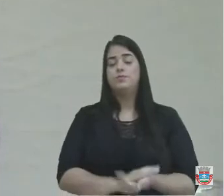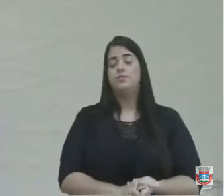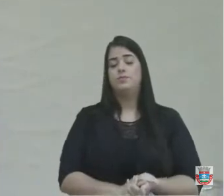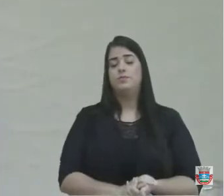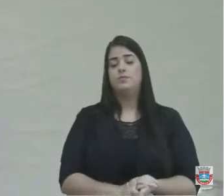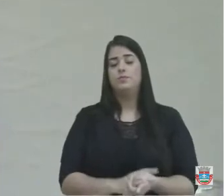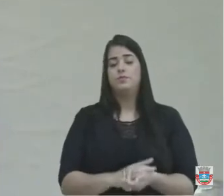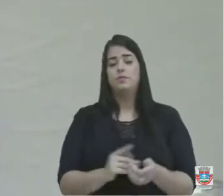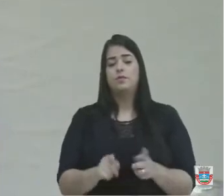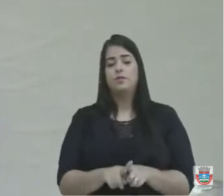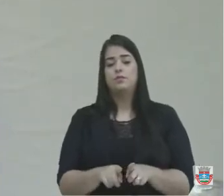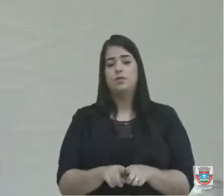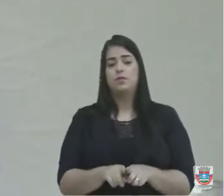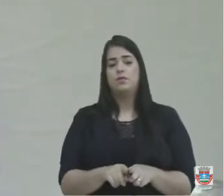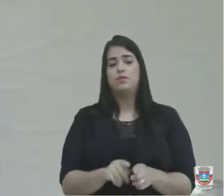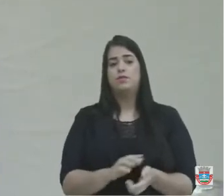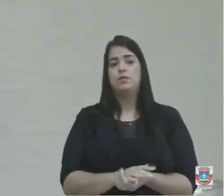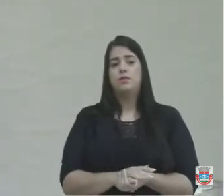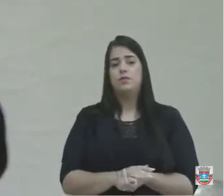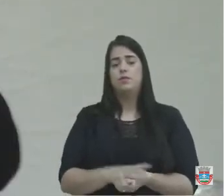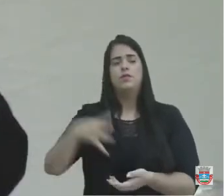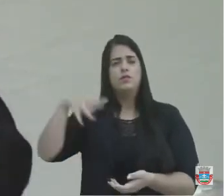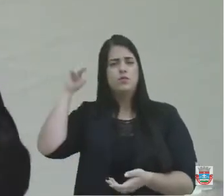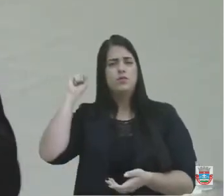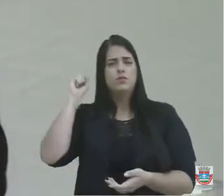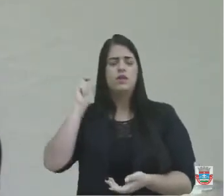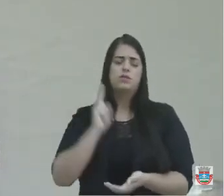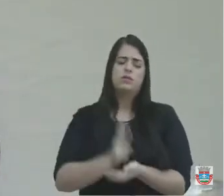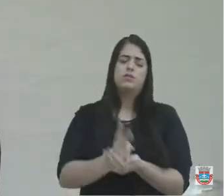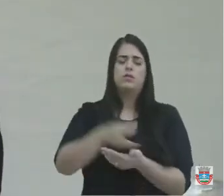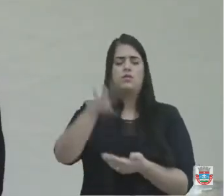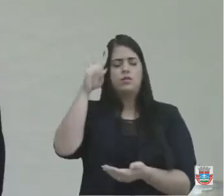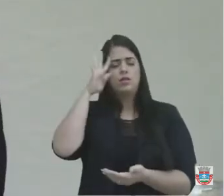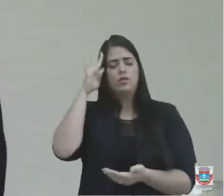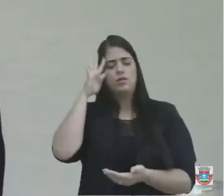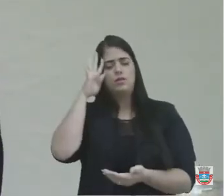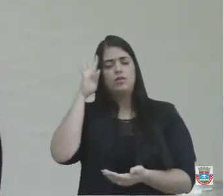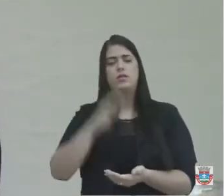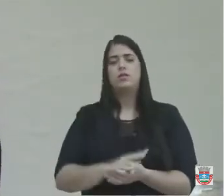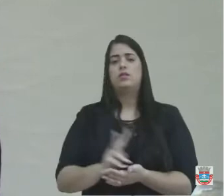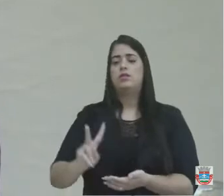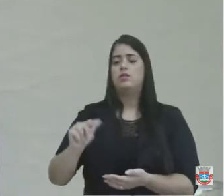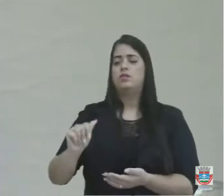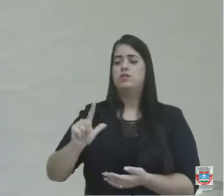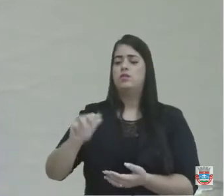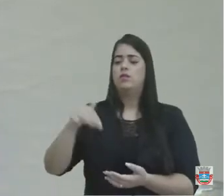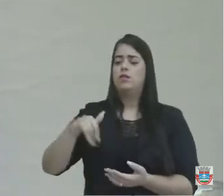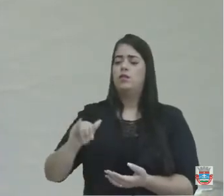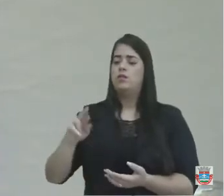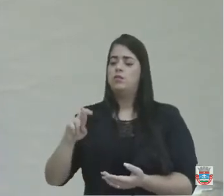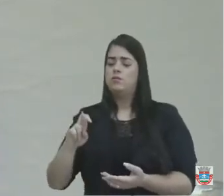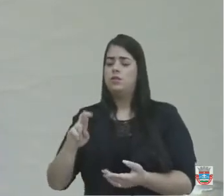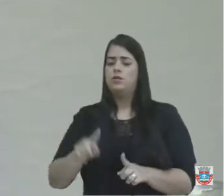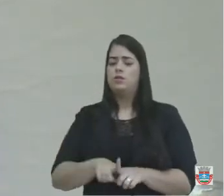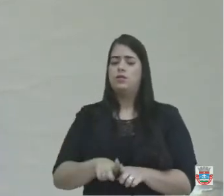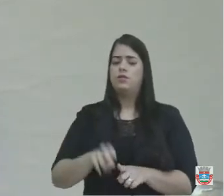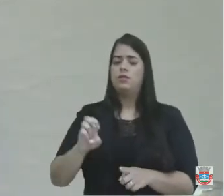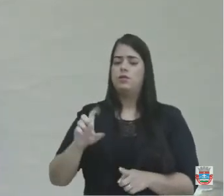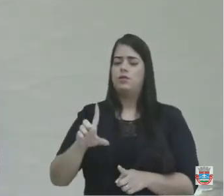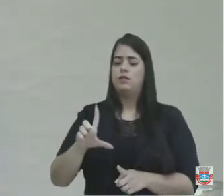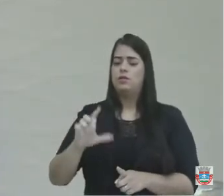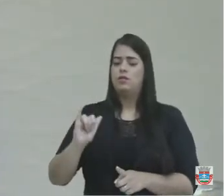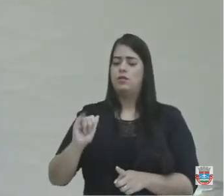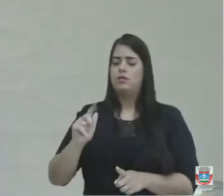e também quem escuta toda quarta-feira Valmir da agroval seu Luizinho seu Alípio Costa Alexandre